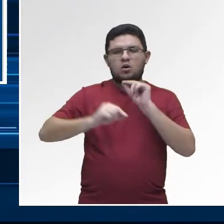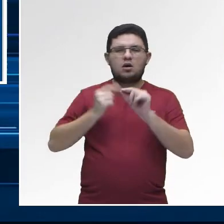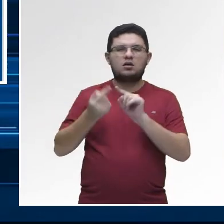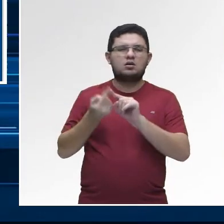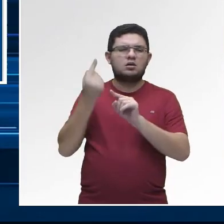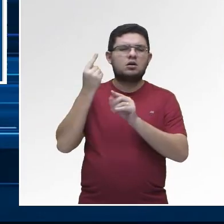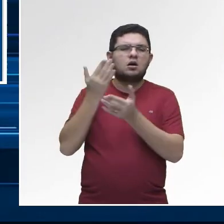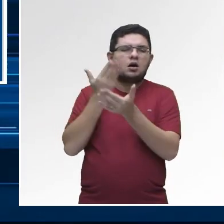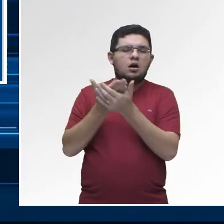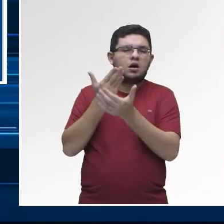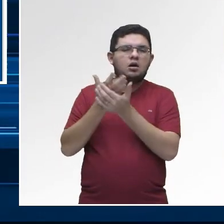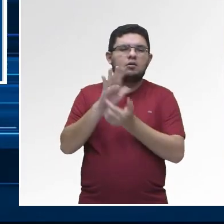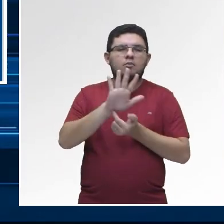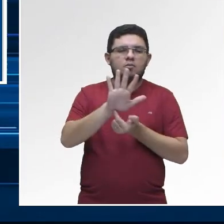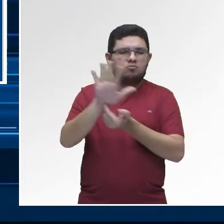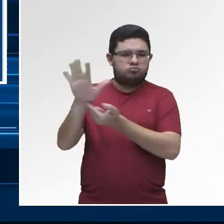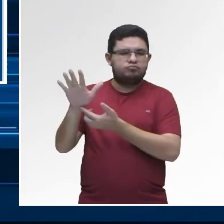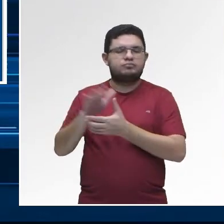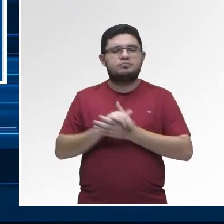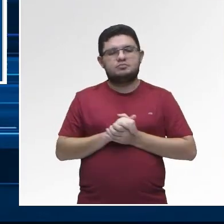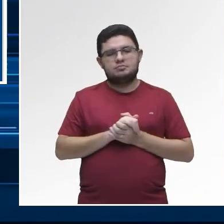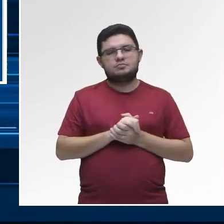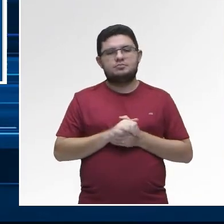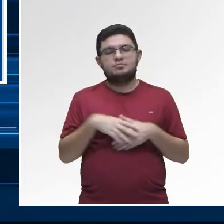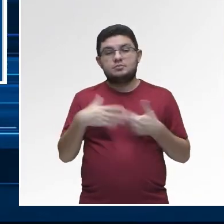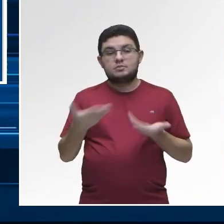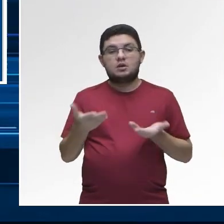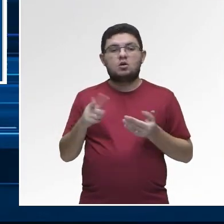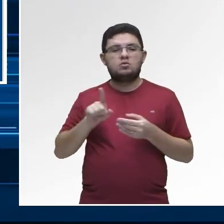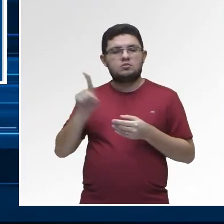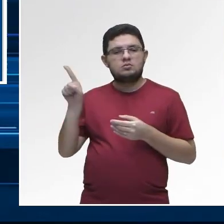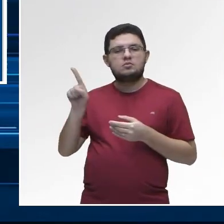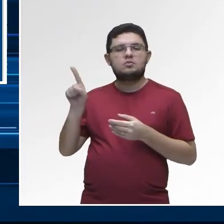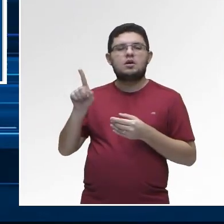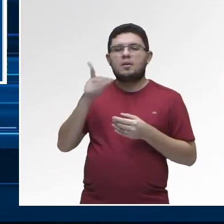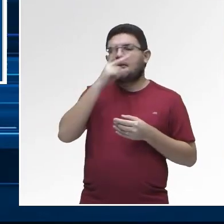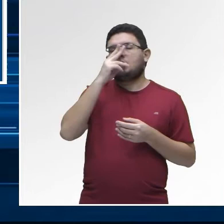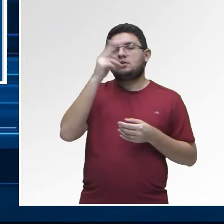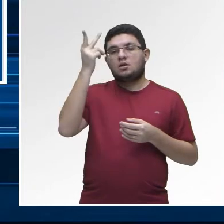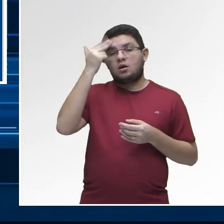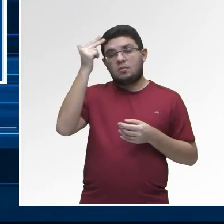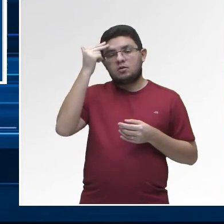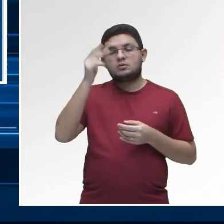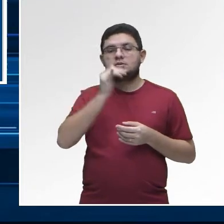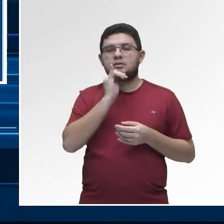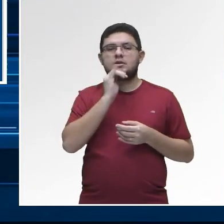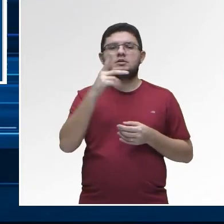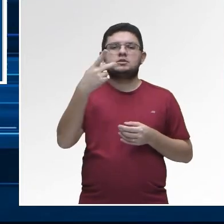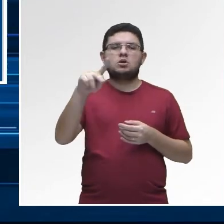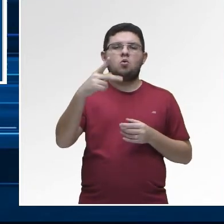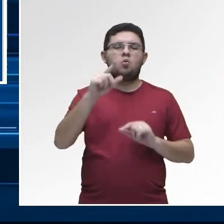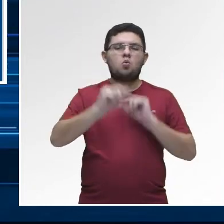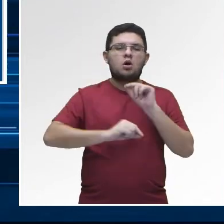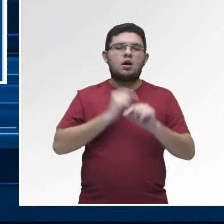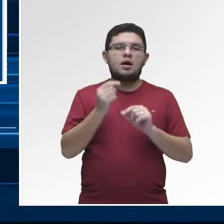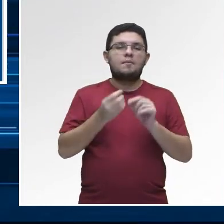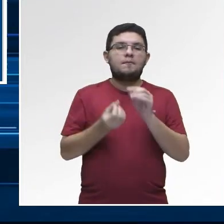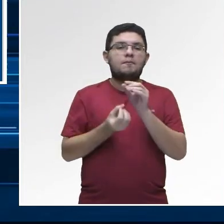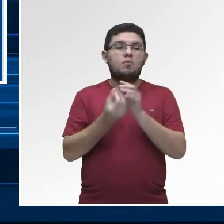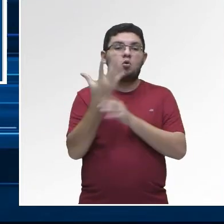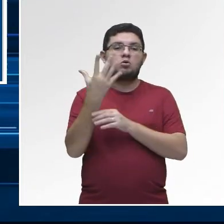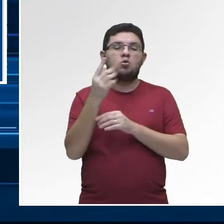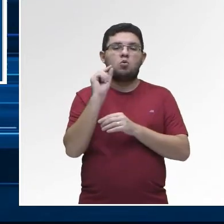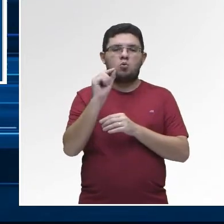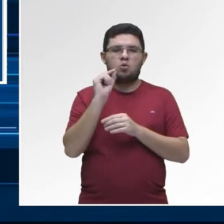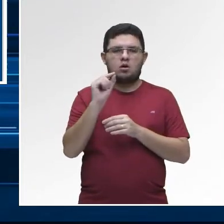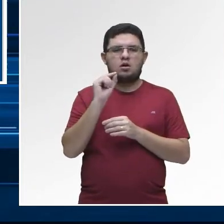isso? Então vejam lá, as banalidades. Por exemplo, você produzia trigo, mas você não podia construir um moinho